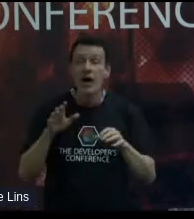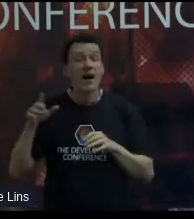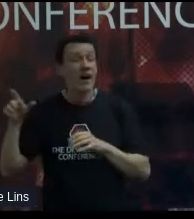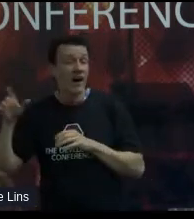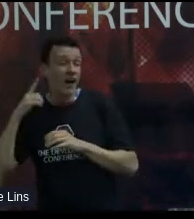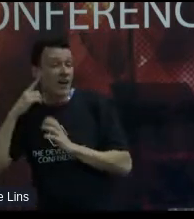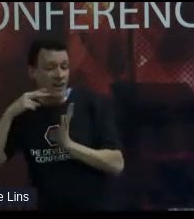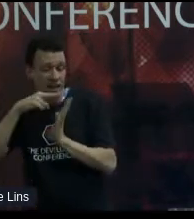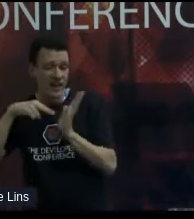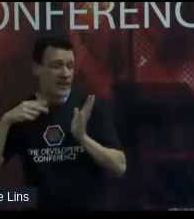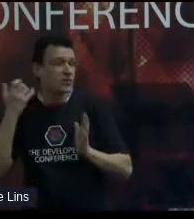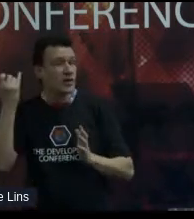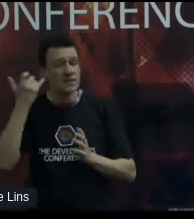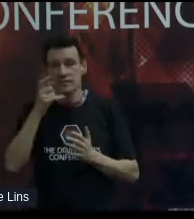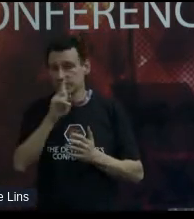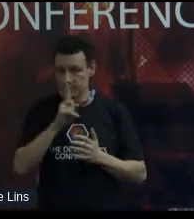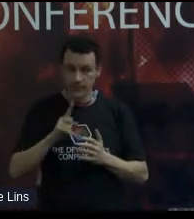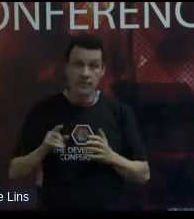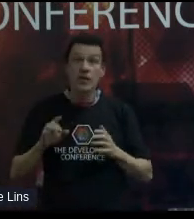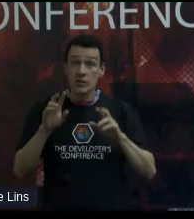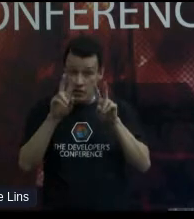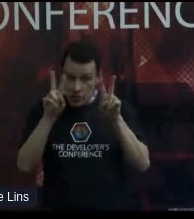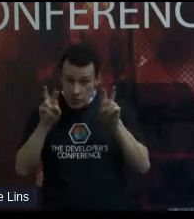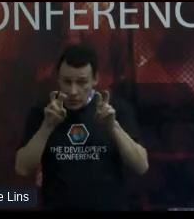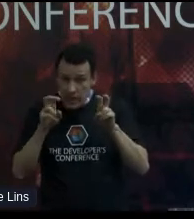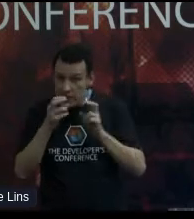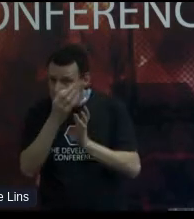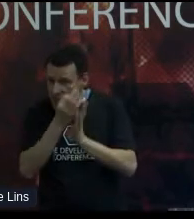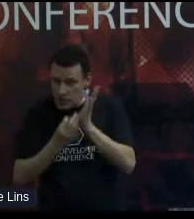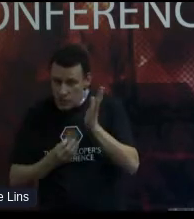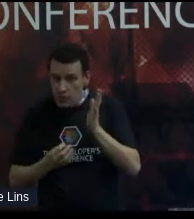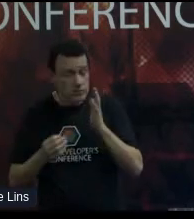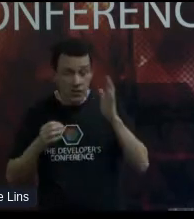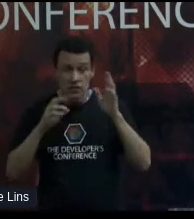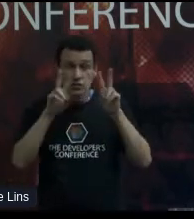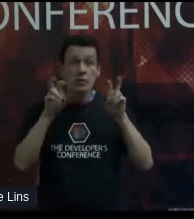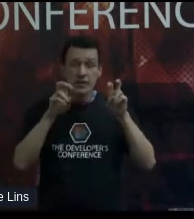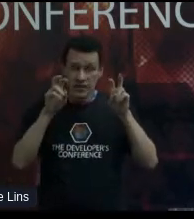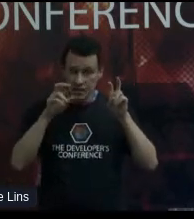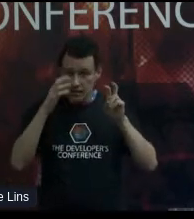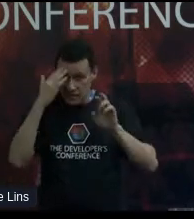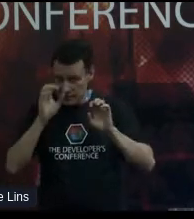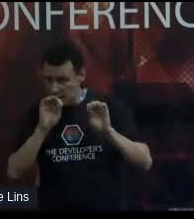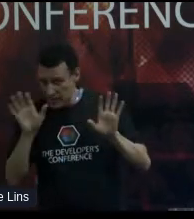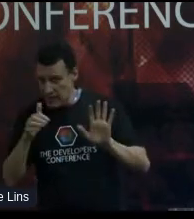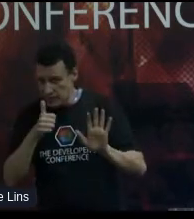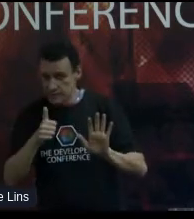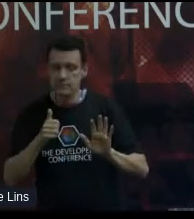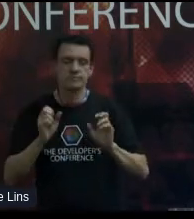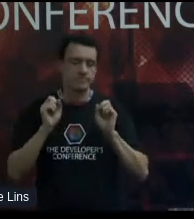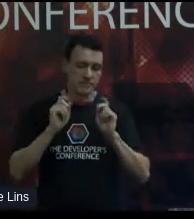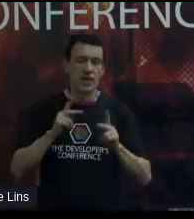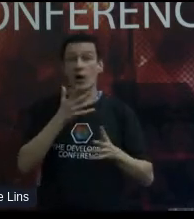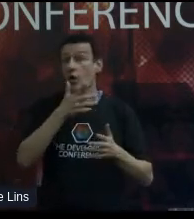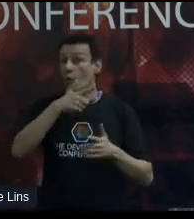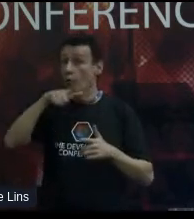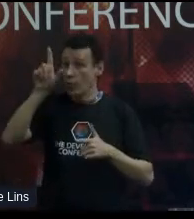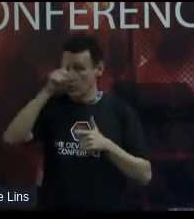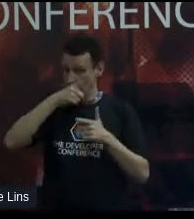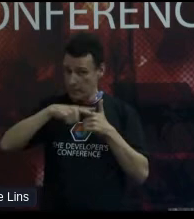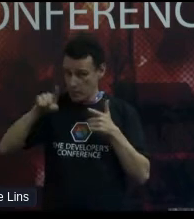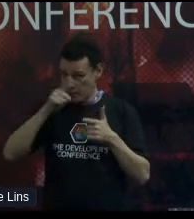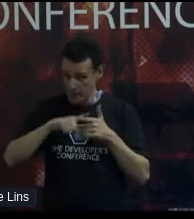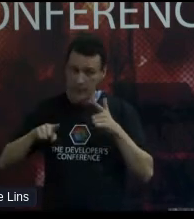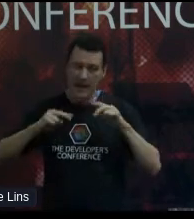espero que sobre os títulos tenha ficado aí uma mensagem bacana para vocês. E vamos falar do próximo problema, Mal? Vamos lá, links e botões